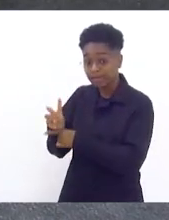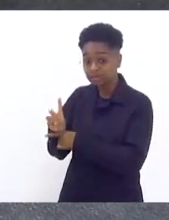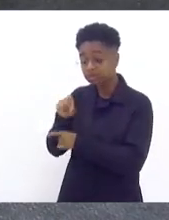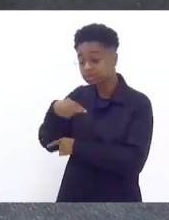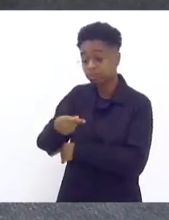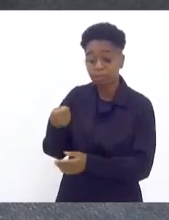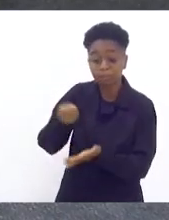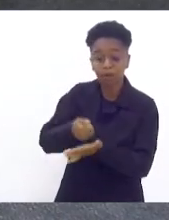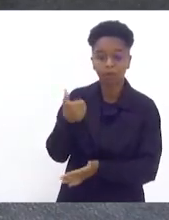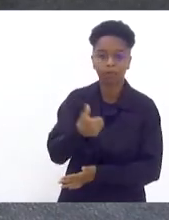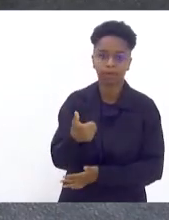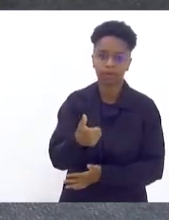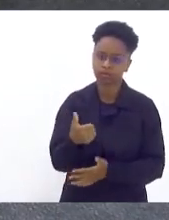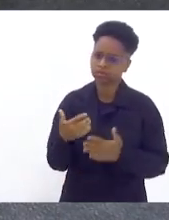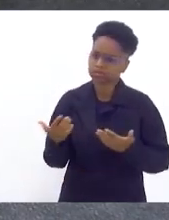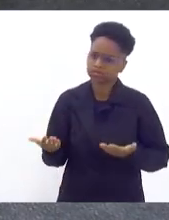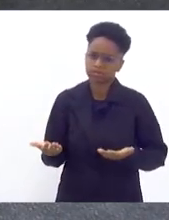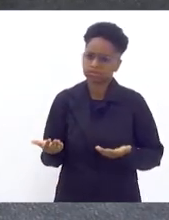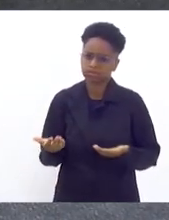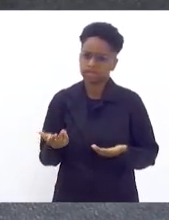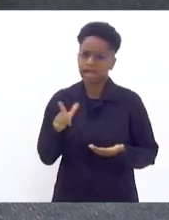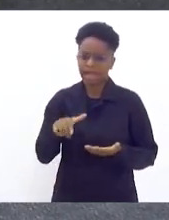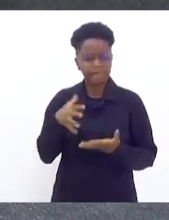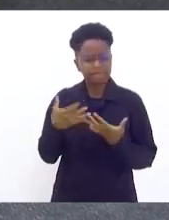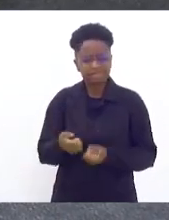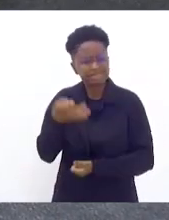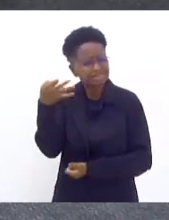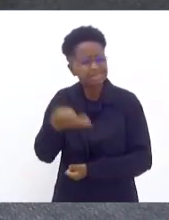primeiro. É recebimento certo,